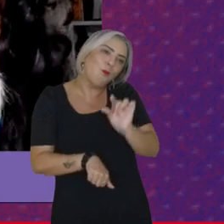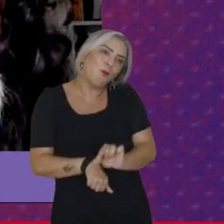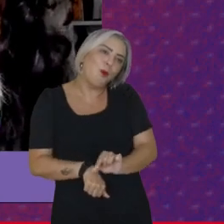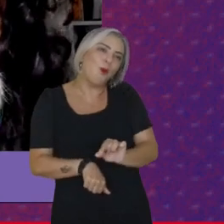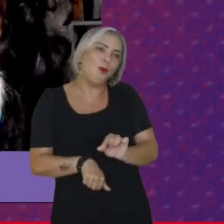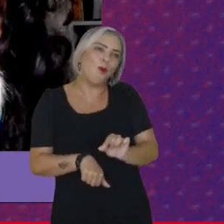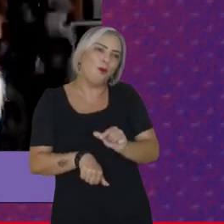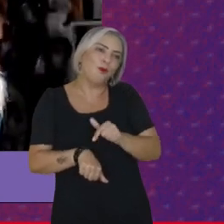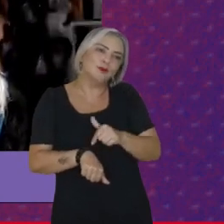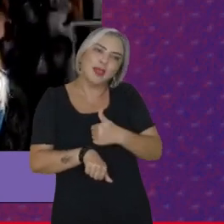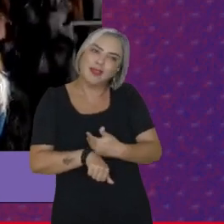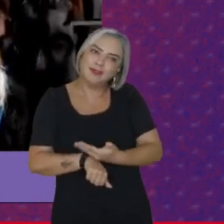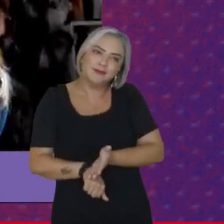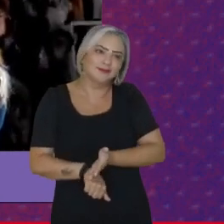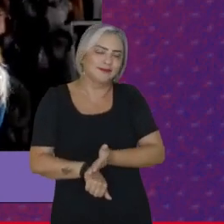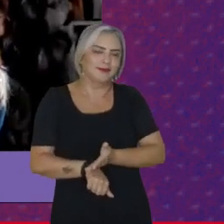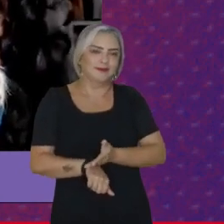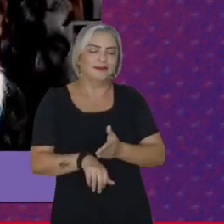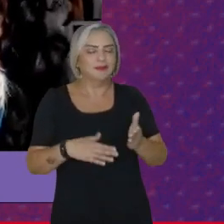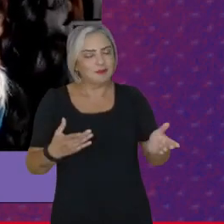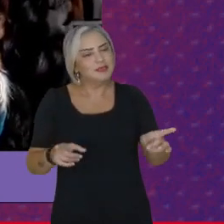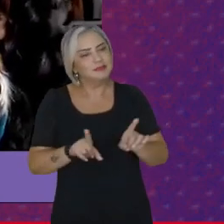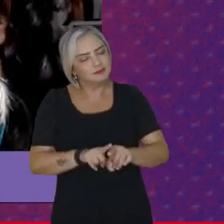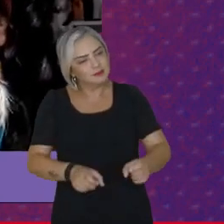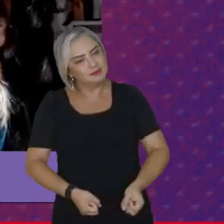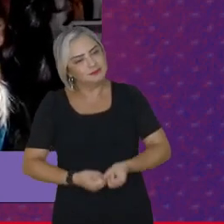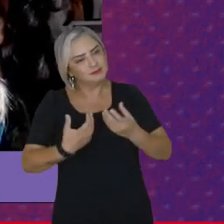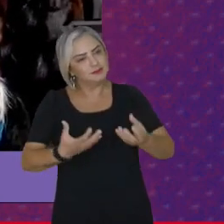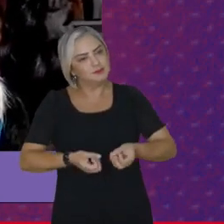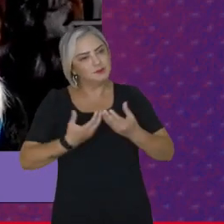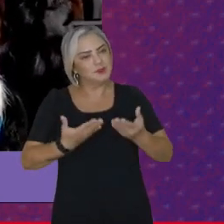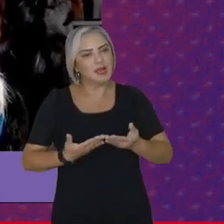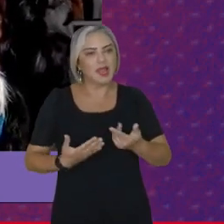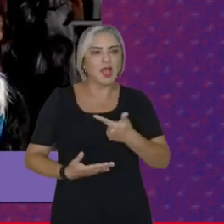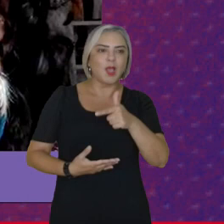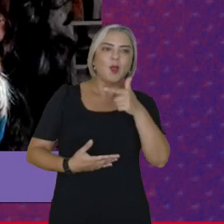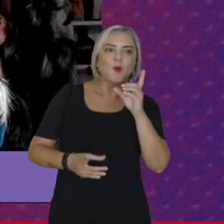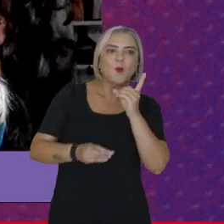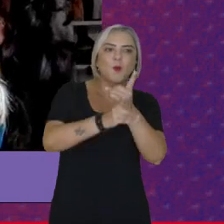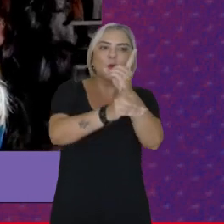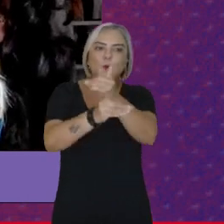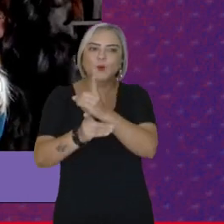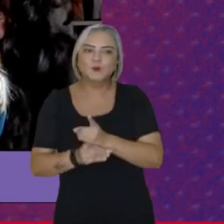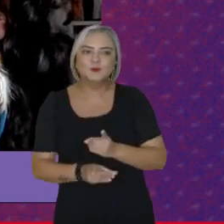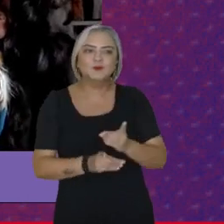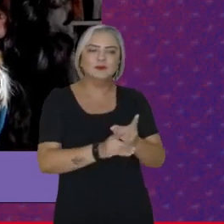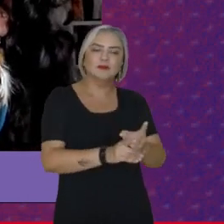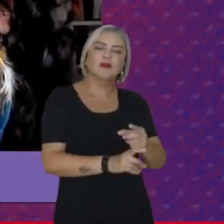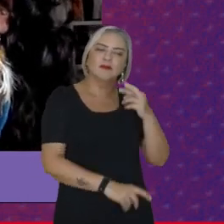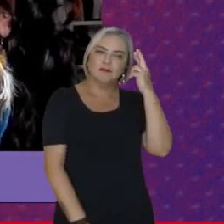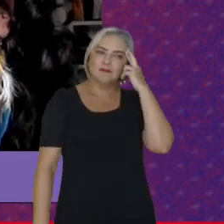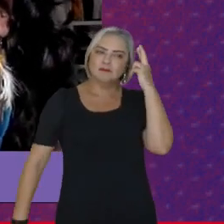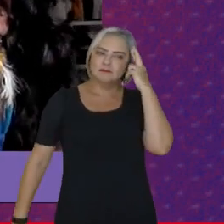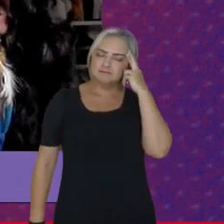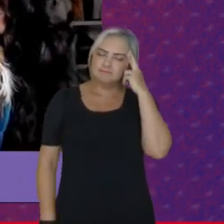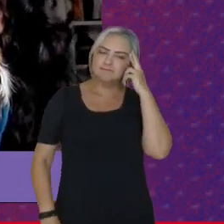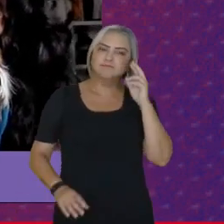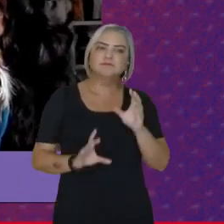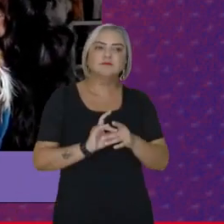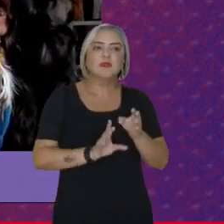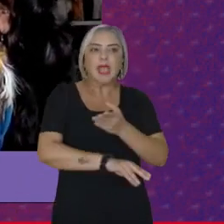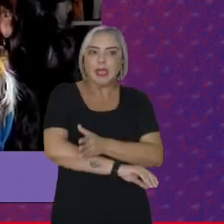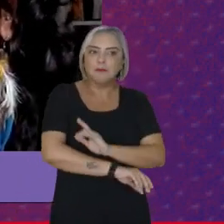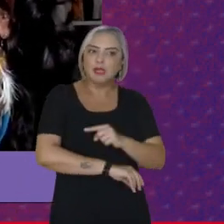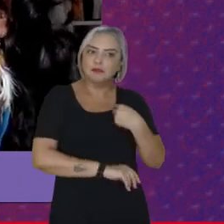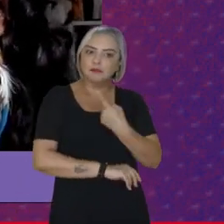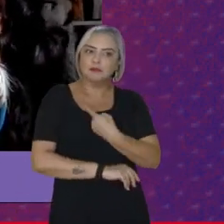até estourou aqui, mas de também estimular para a gente ter mais momentos como esse, que a gente faça uma reflexão conjunta sobre a prática que a